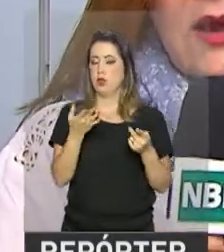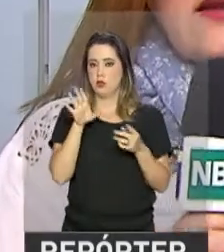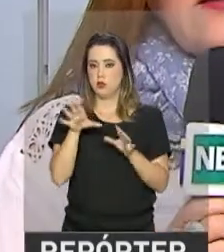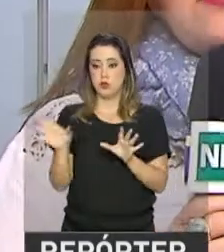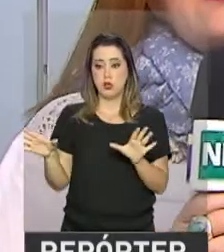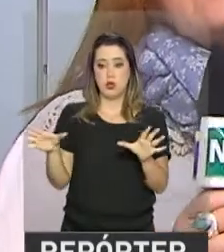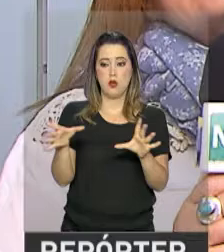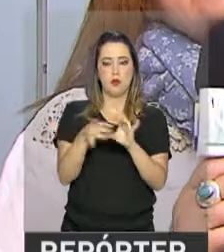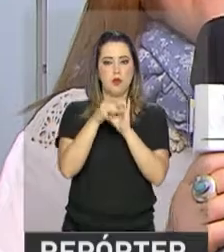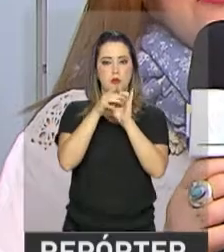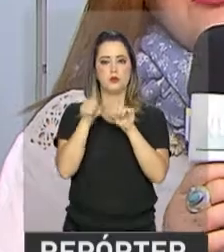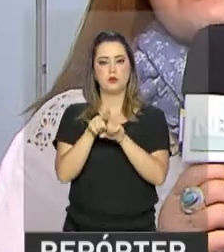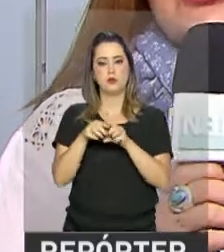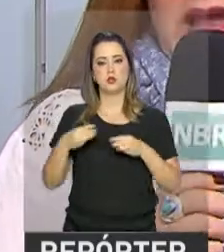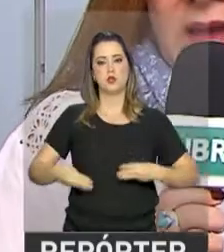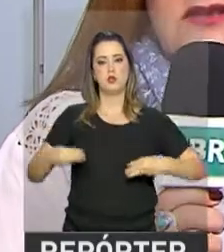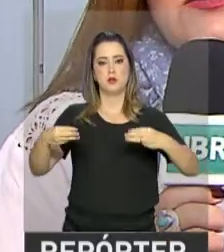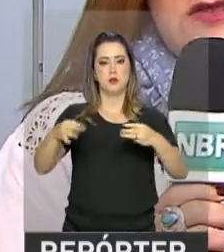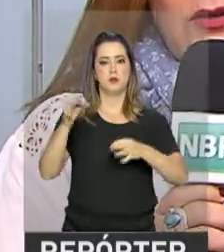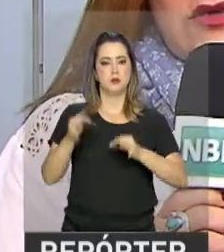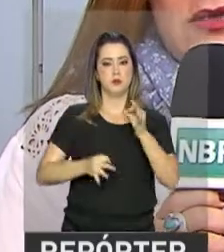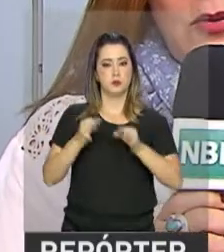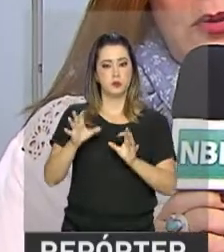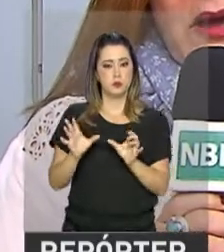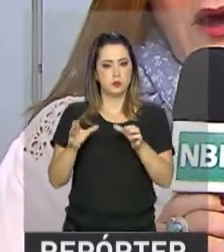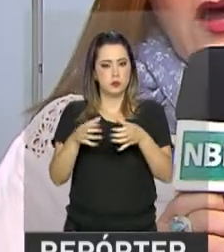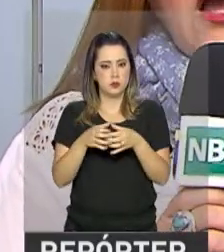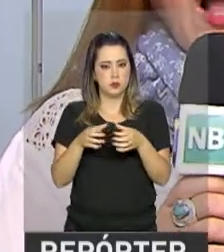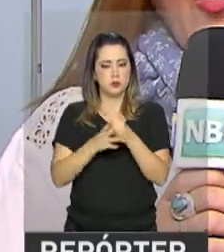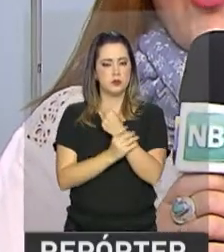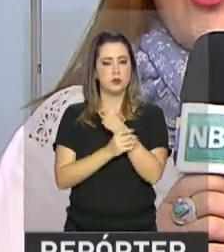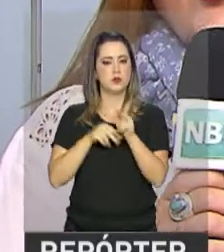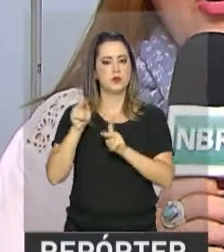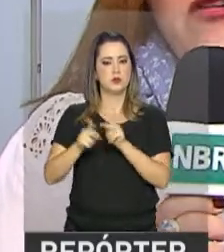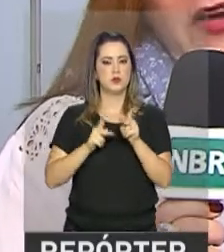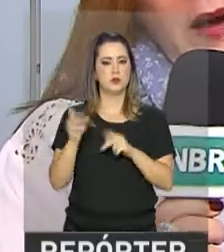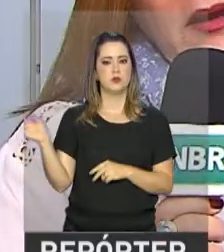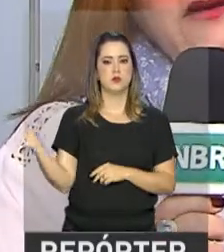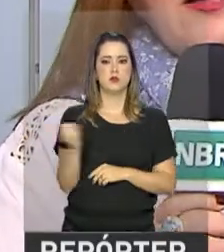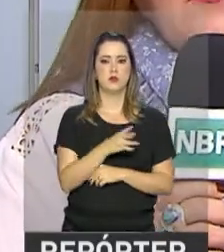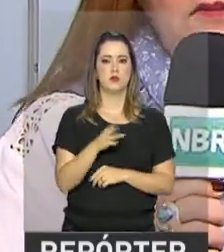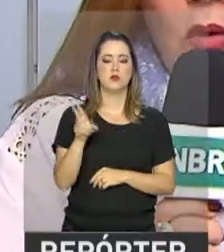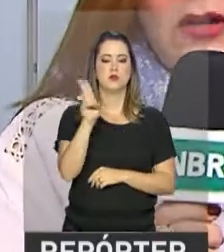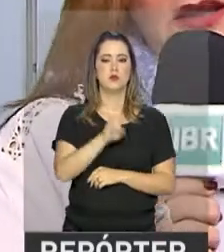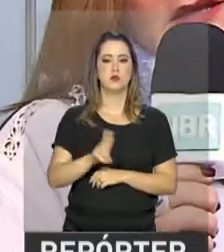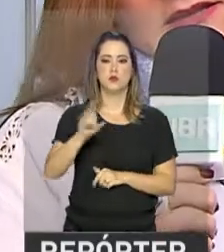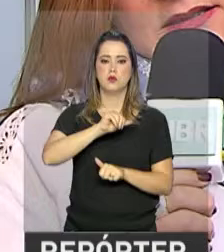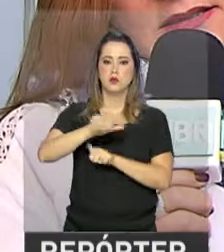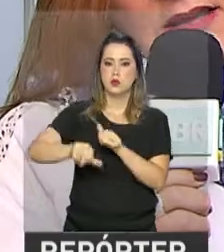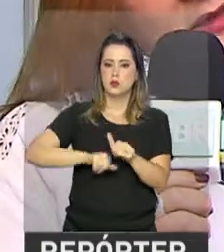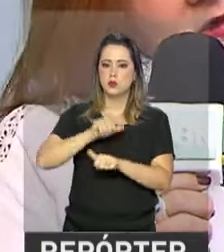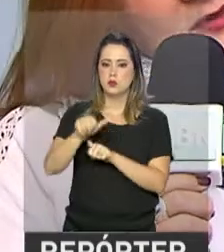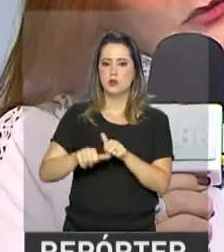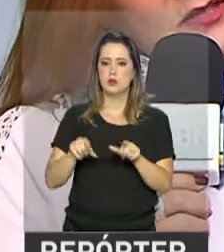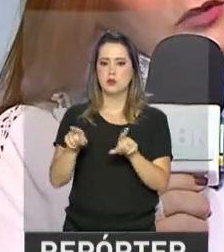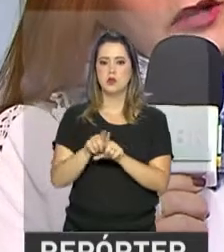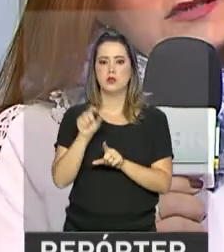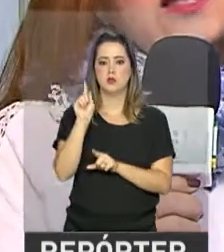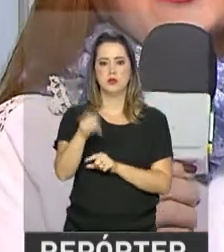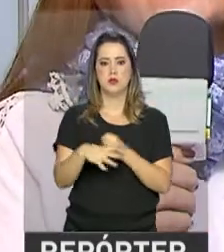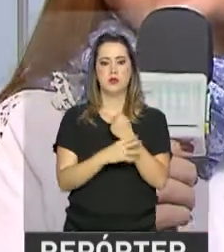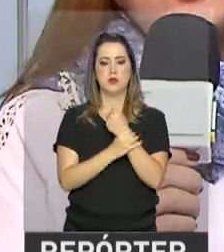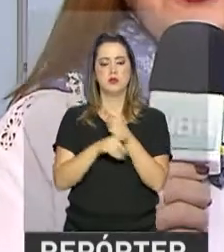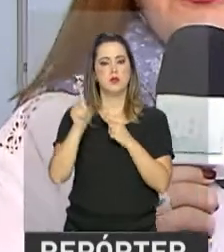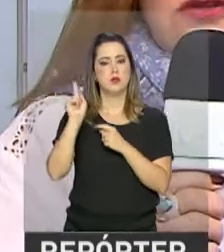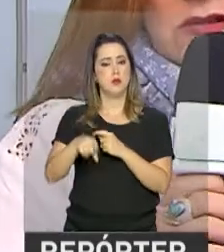e também de segurança entidades de segurança pública agora uma nova ferramenta modernize essa questão de segurança